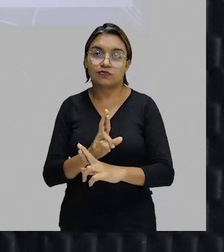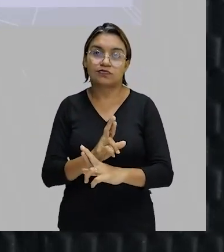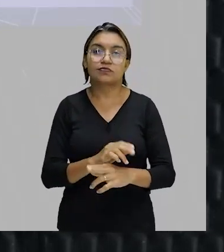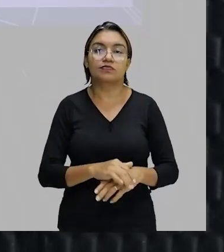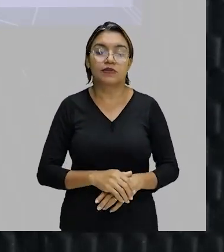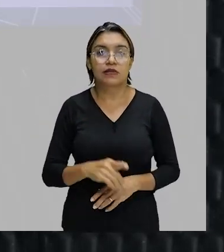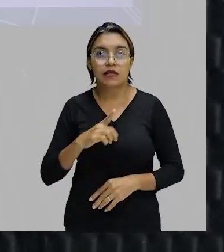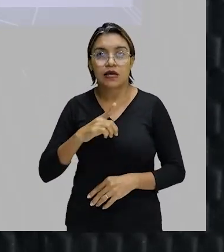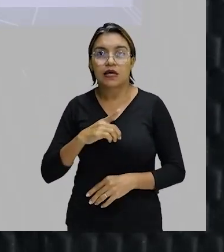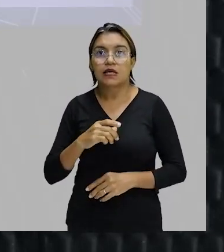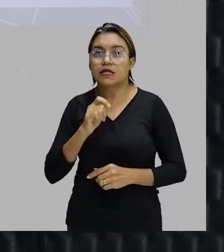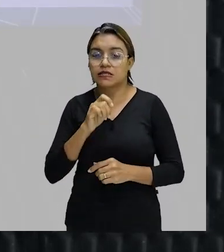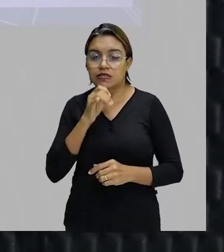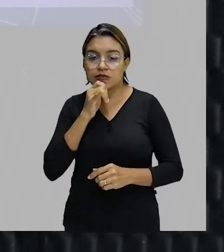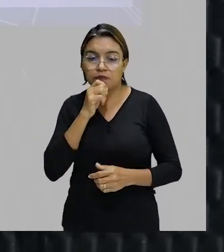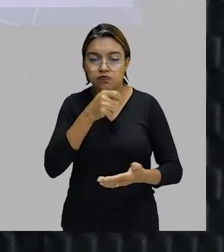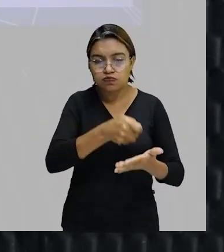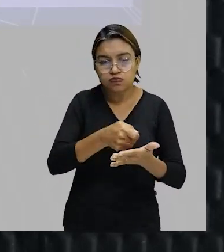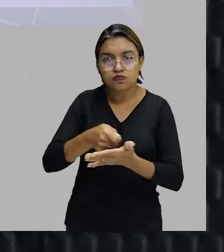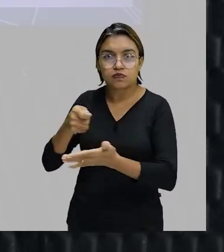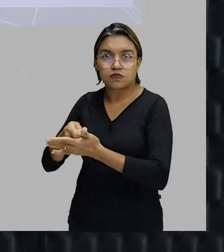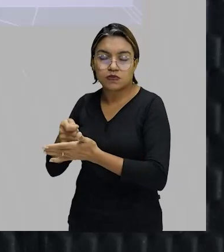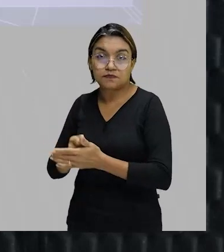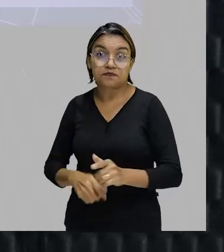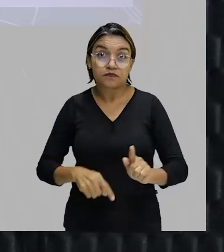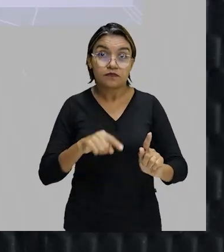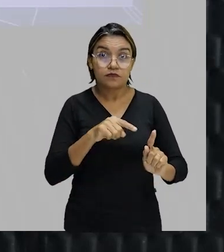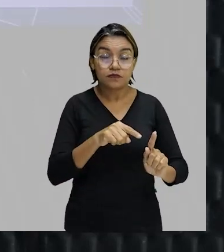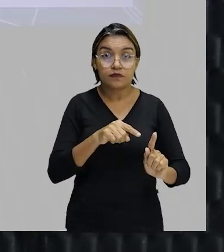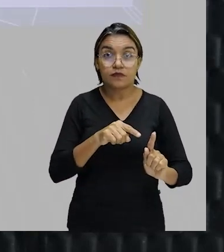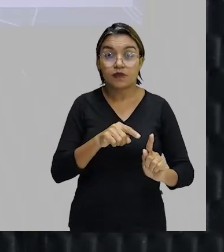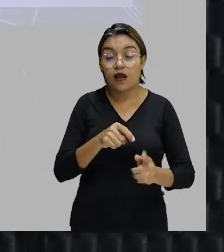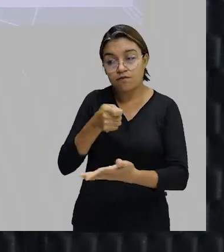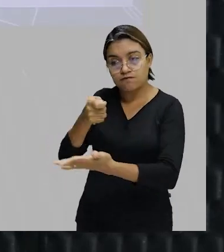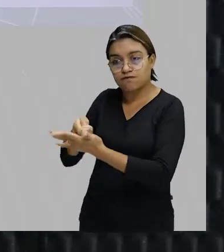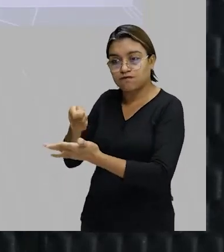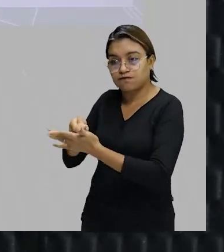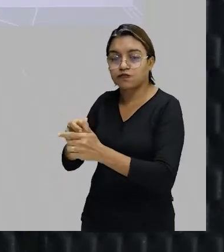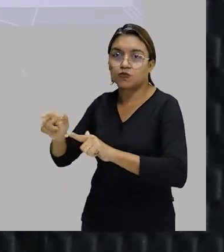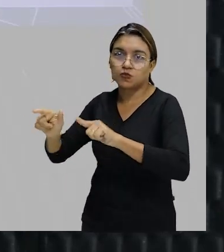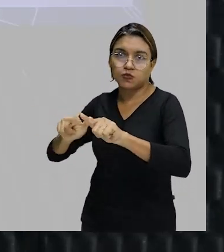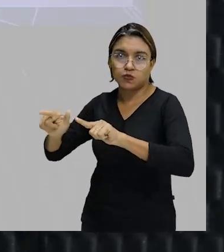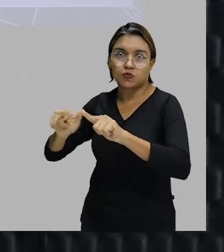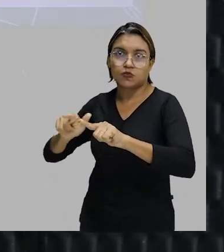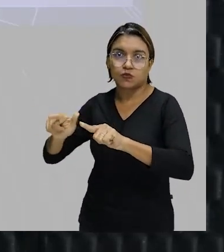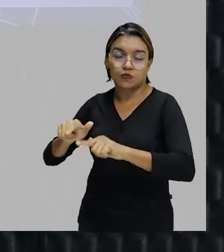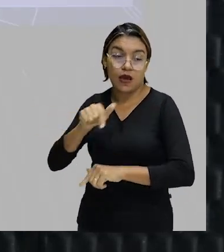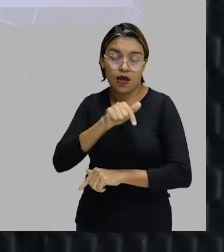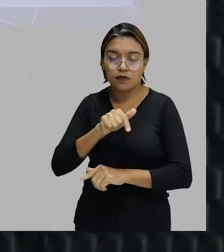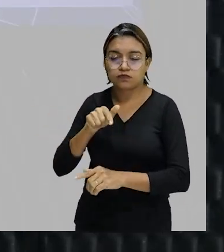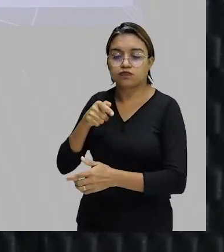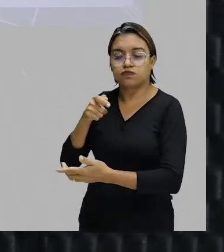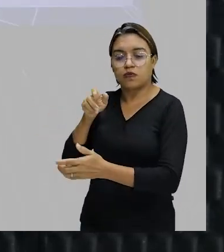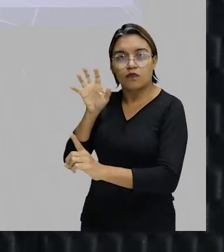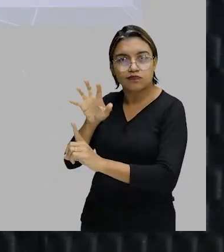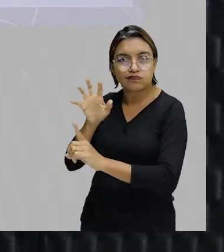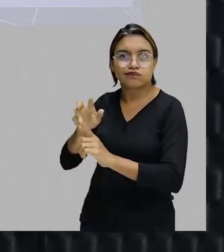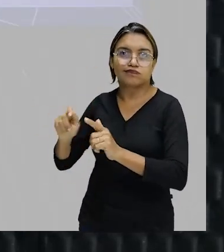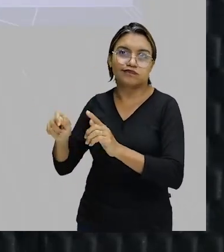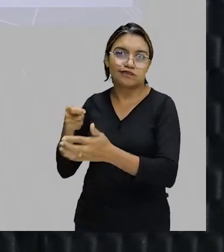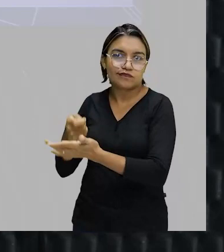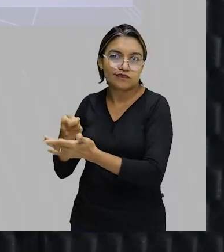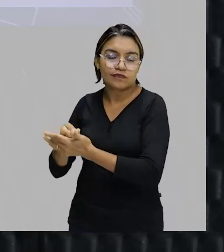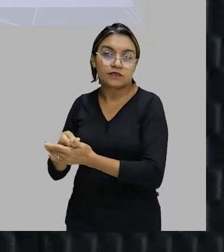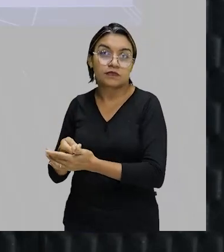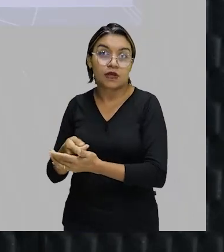exploração, tá? De quem sobre quem, Marcos? Da burguesia explorando o chamado proletariado, em busca do lucro.